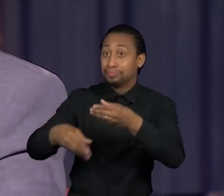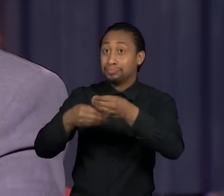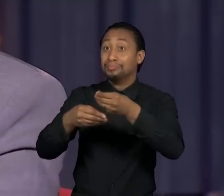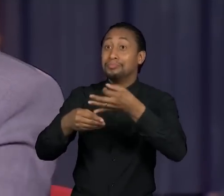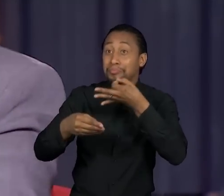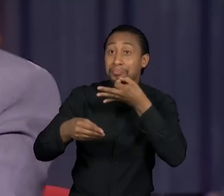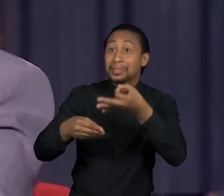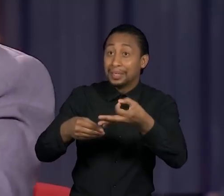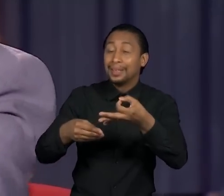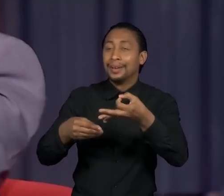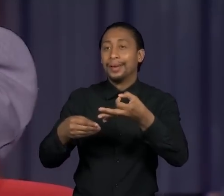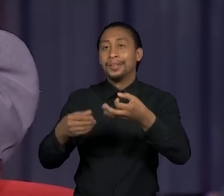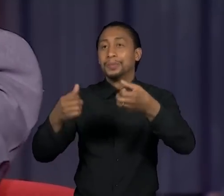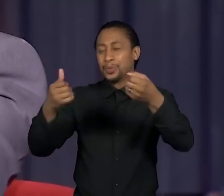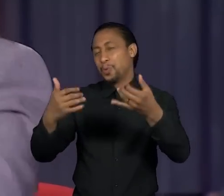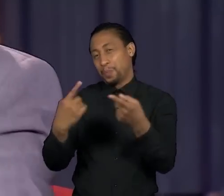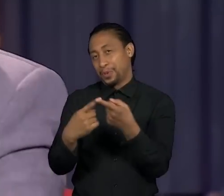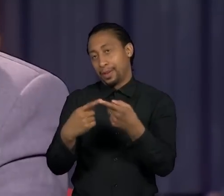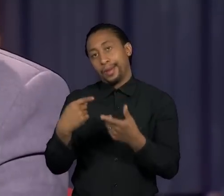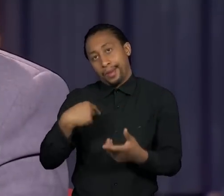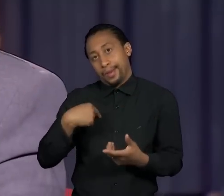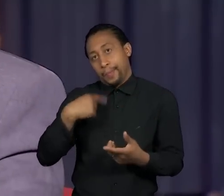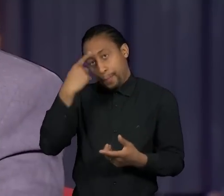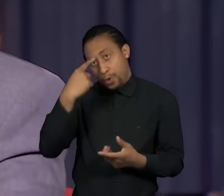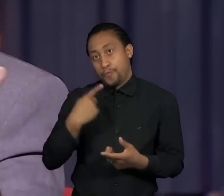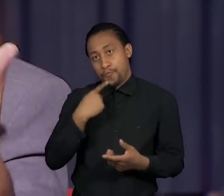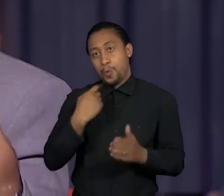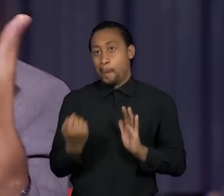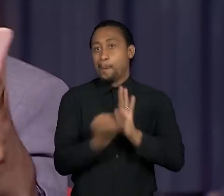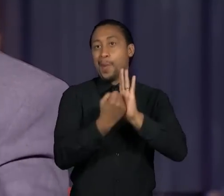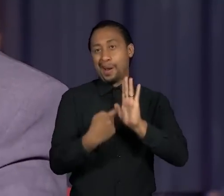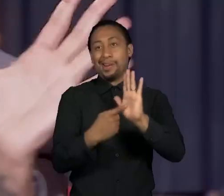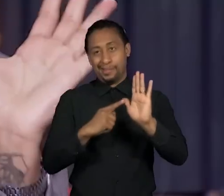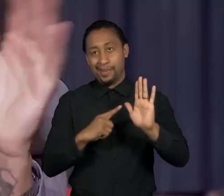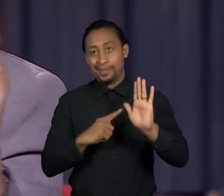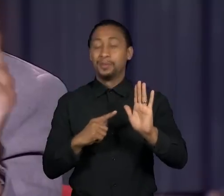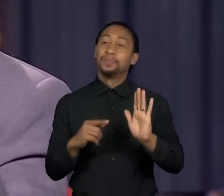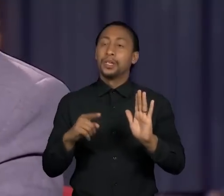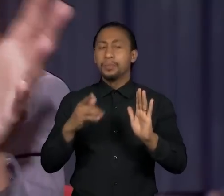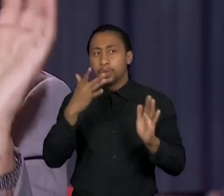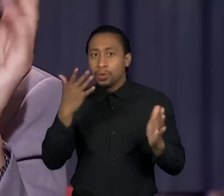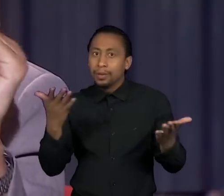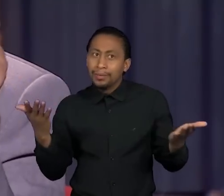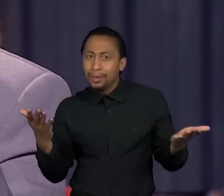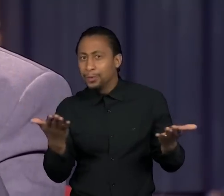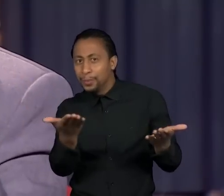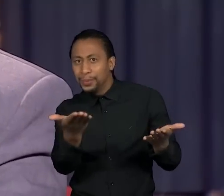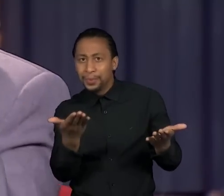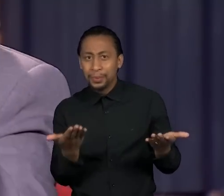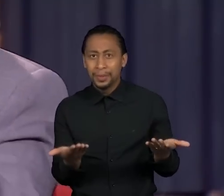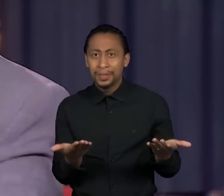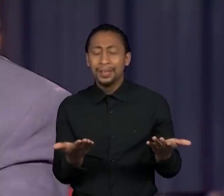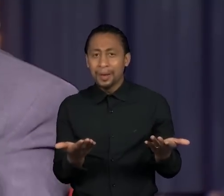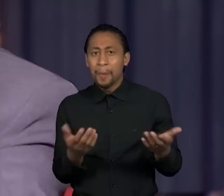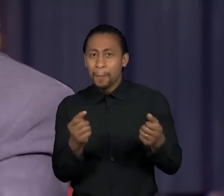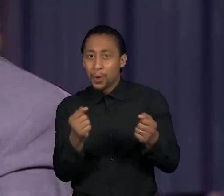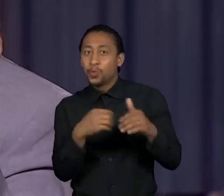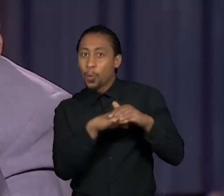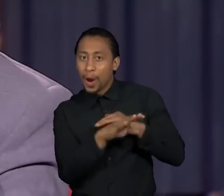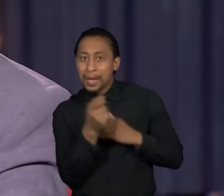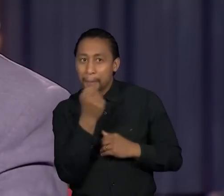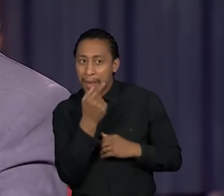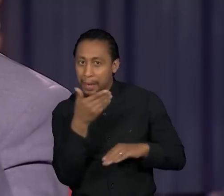comentário, né? Porque meu canal na rede lá era verificado. E aí eles falaram, poxa, guarde suas piadas